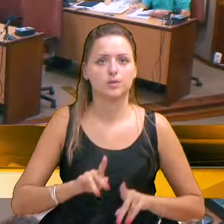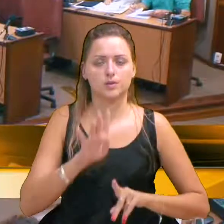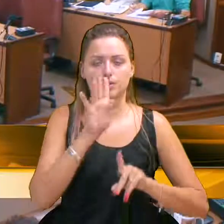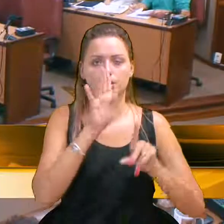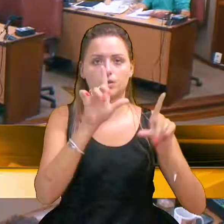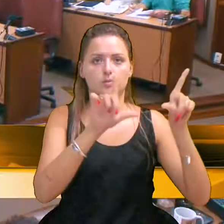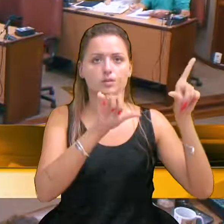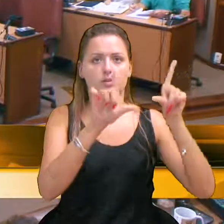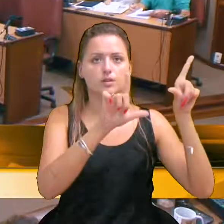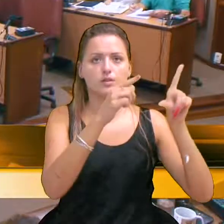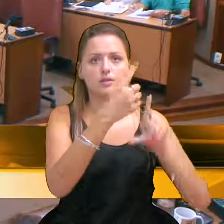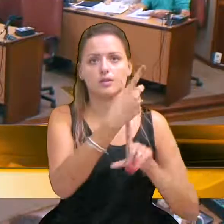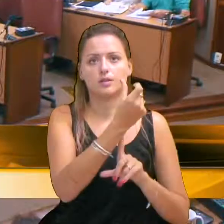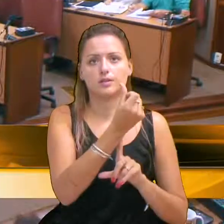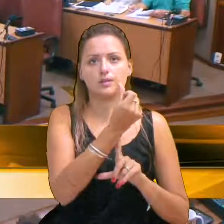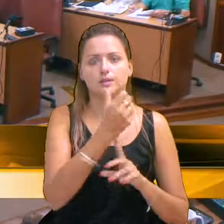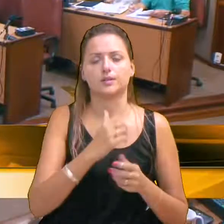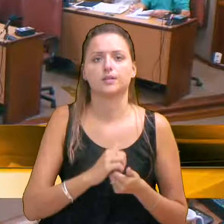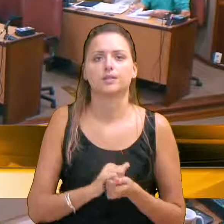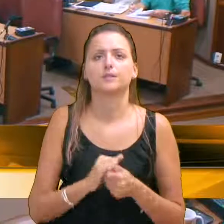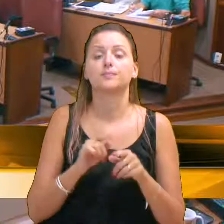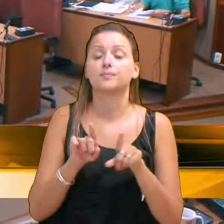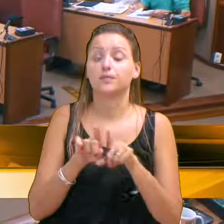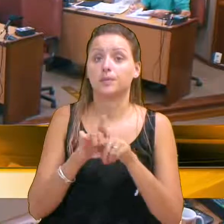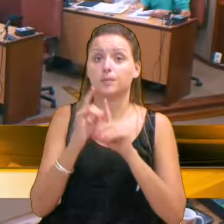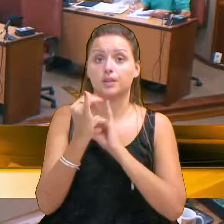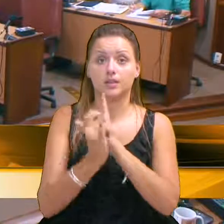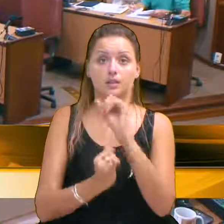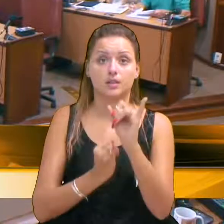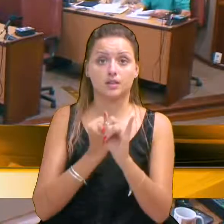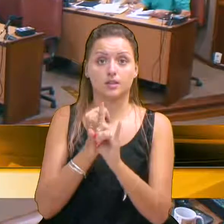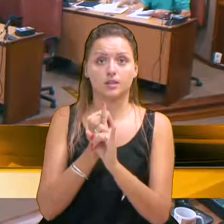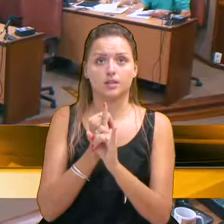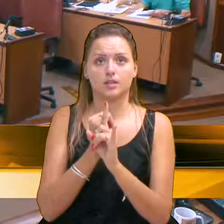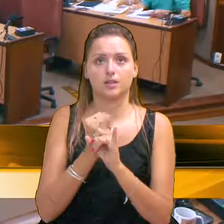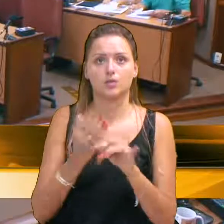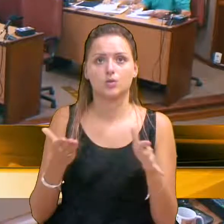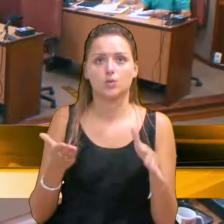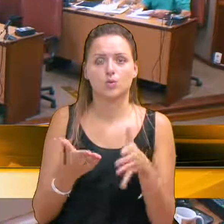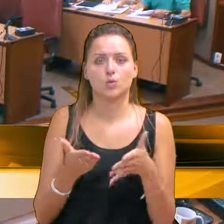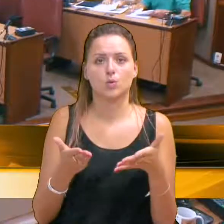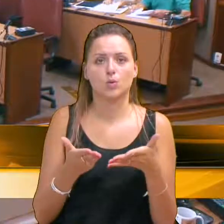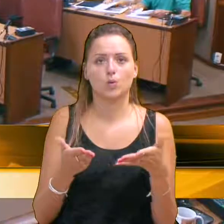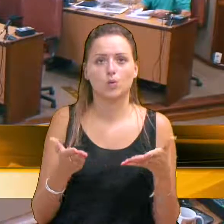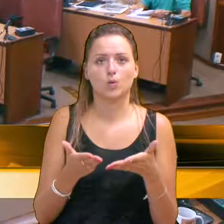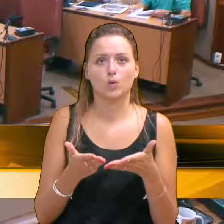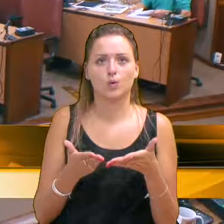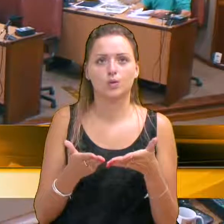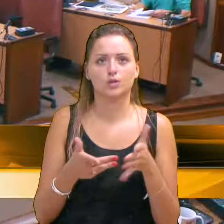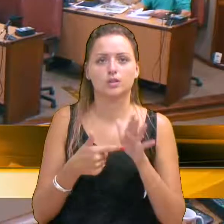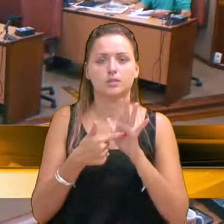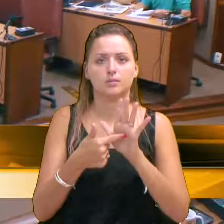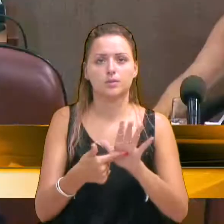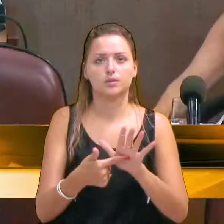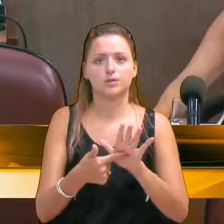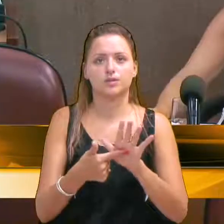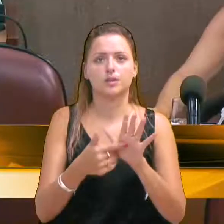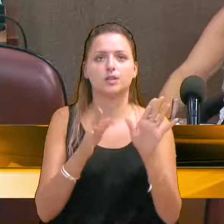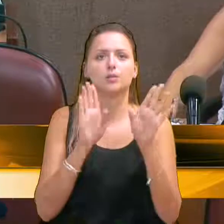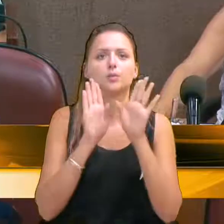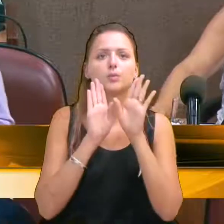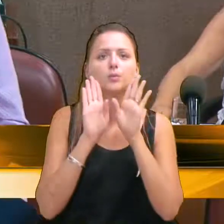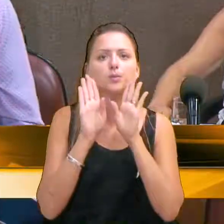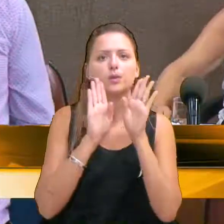TV Câmara, canal 16, pela internet, hoje sendo transmitido também, né, presidente, pelo